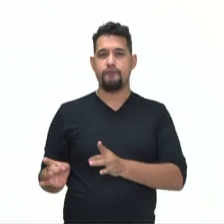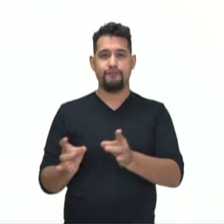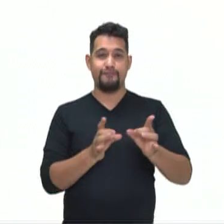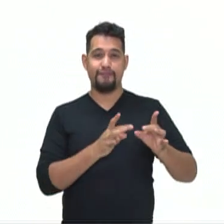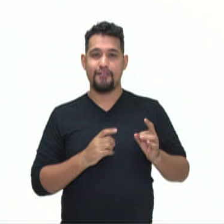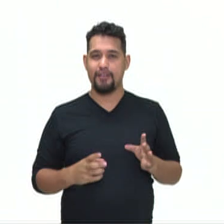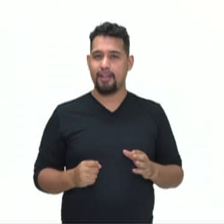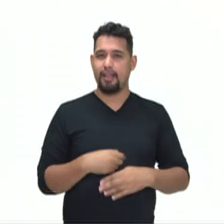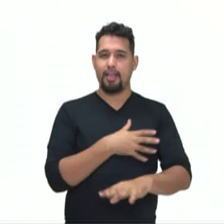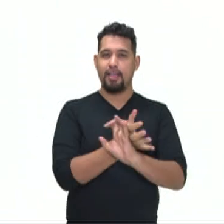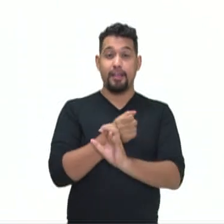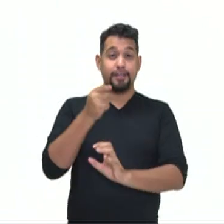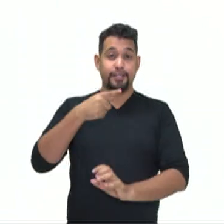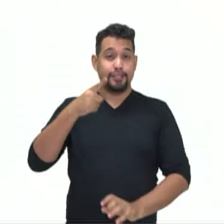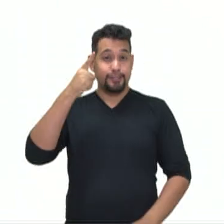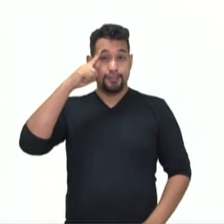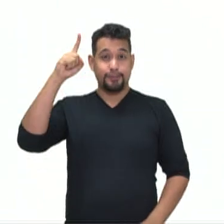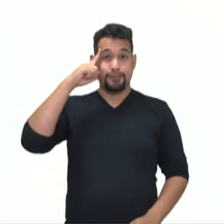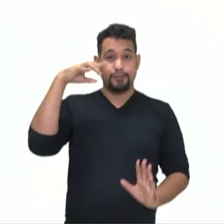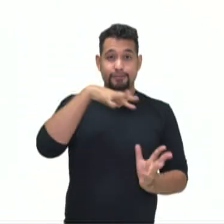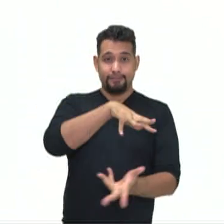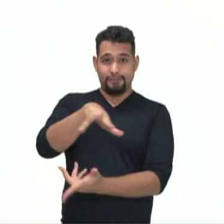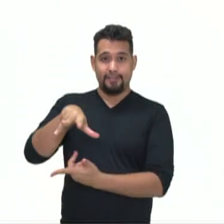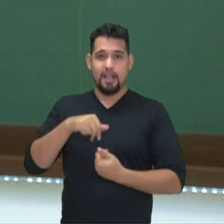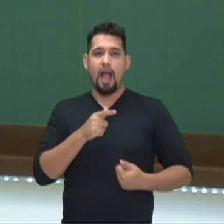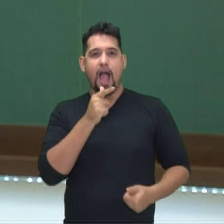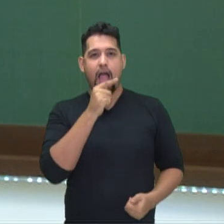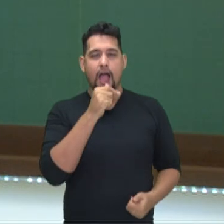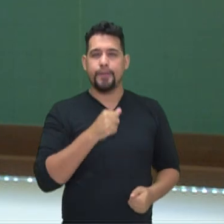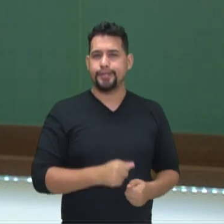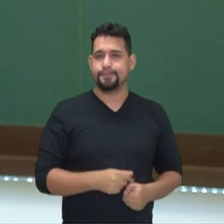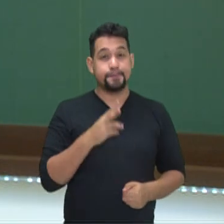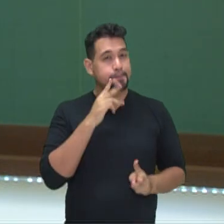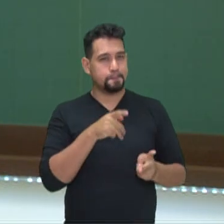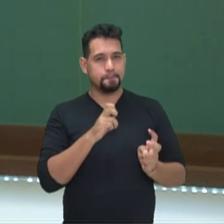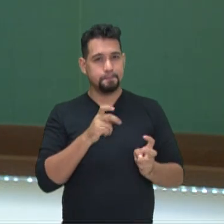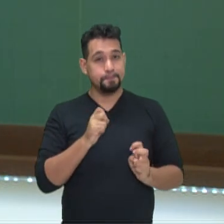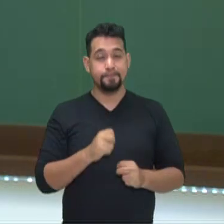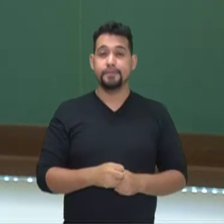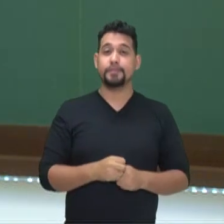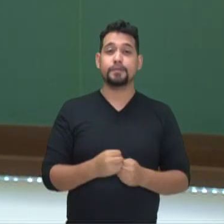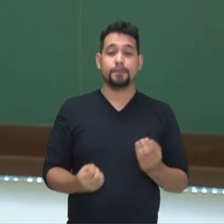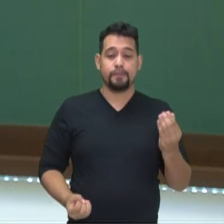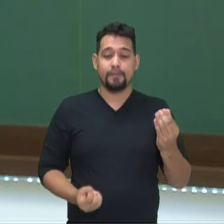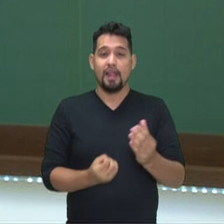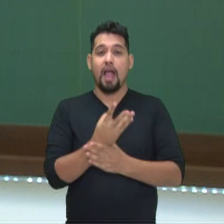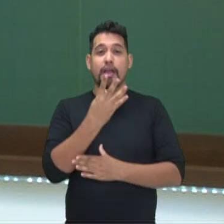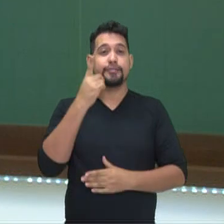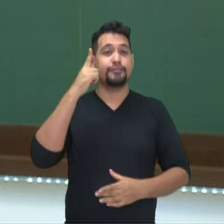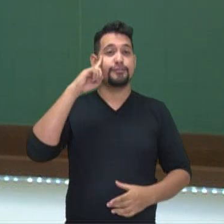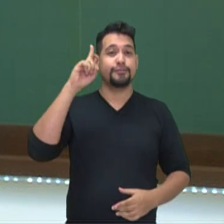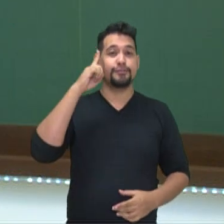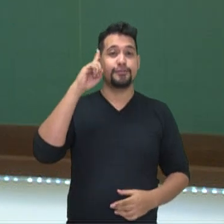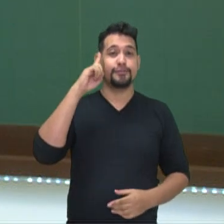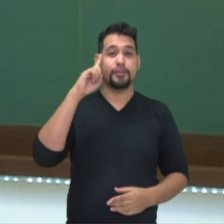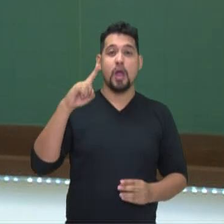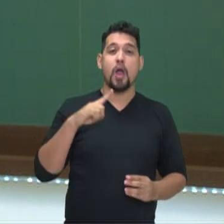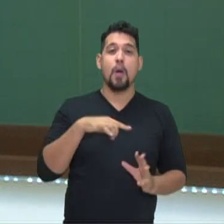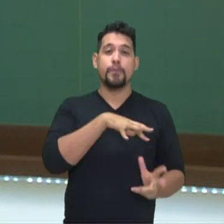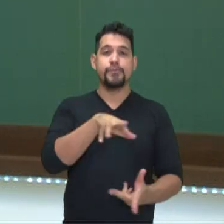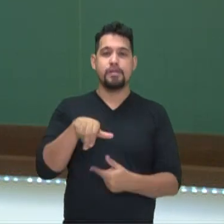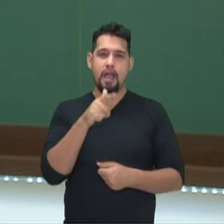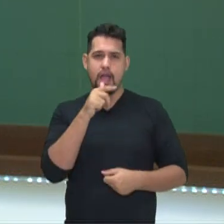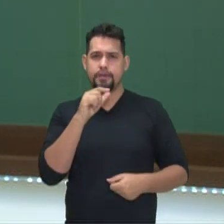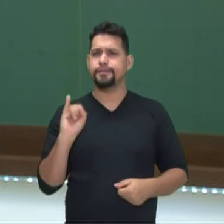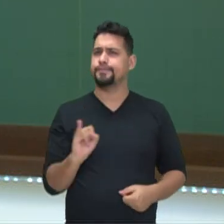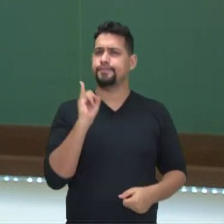deserto no Dia Mundial da Água. Então vejam que foi lançada no Dia Mundial da Água. Isso também é bem simbólico e